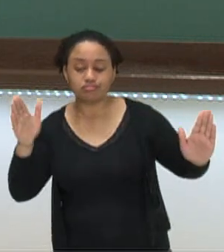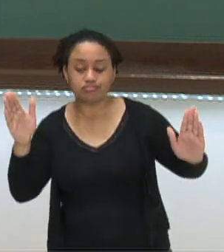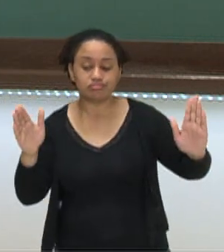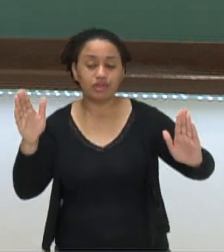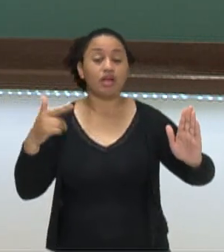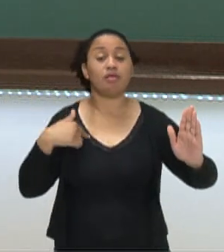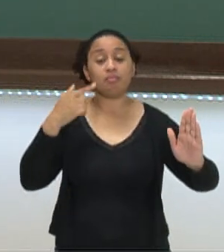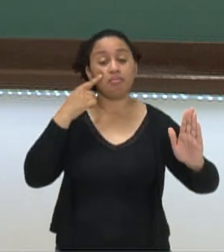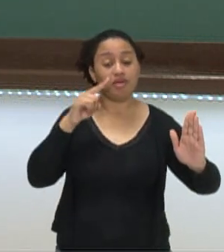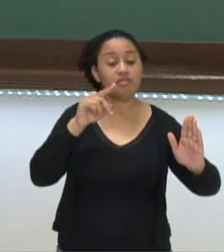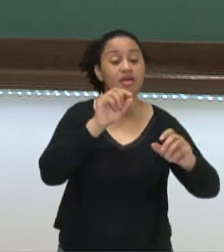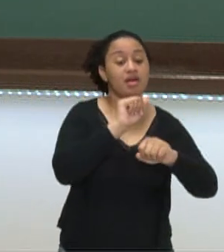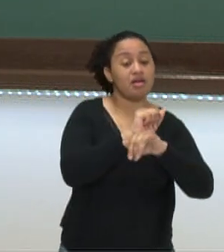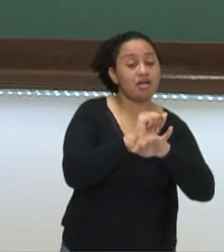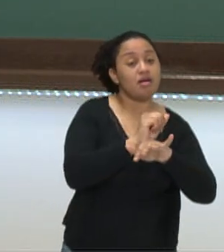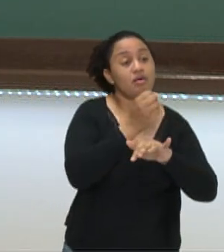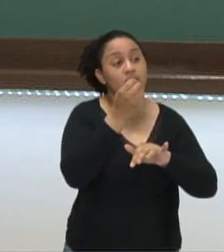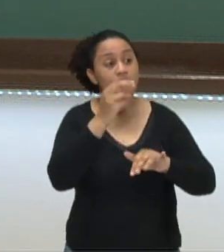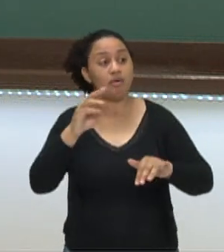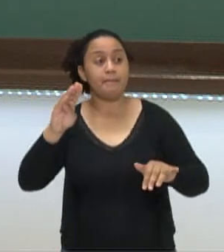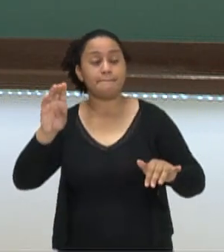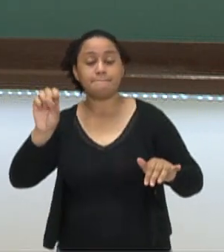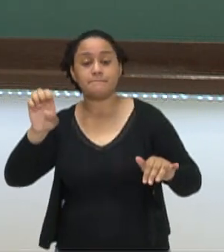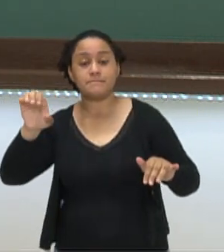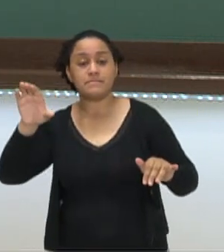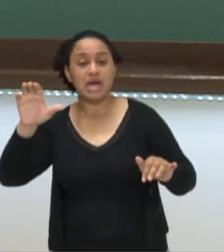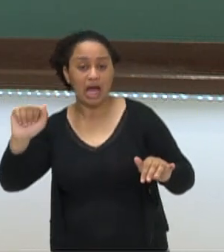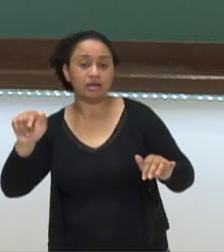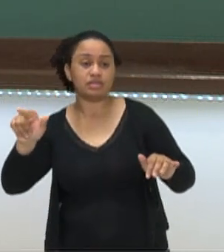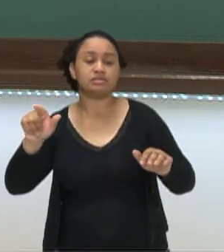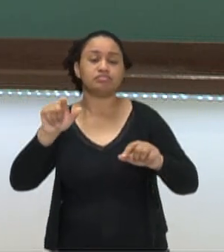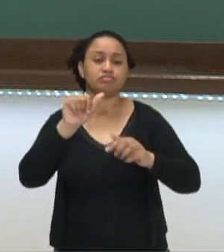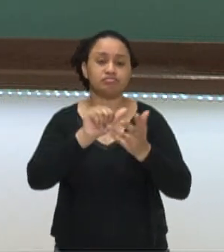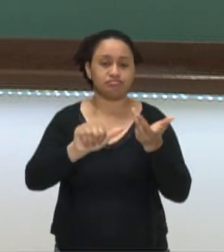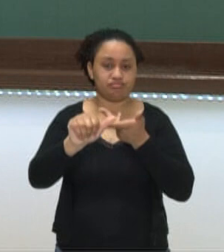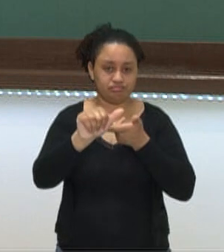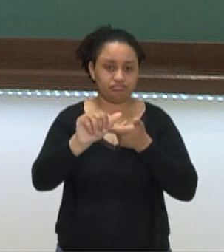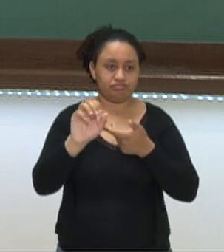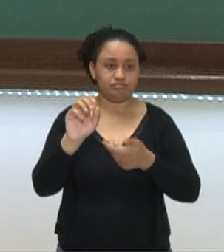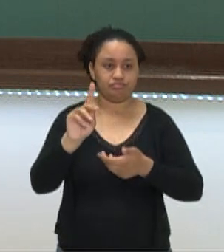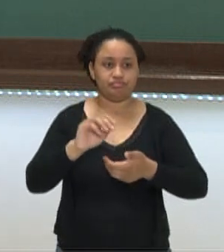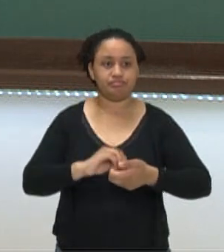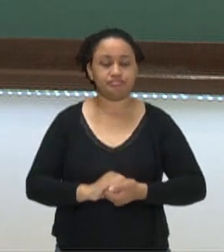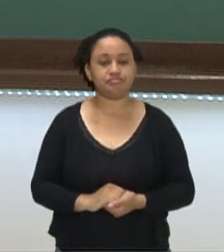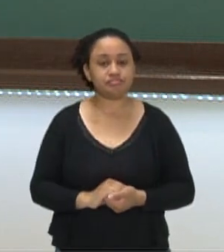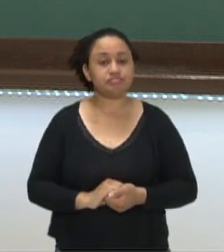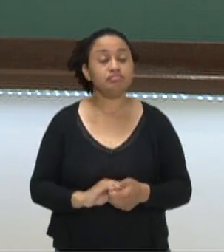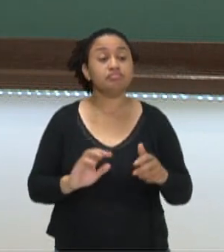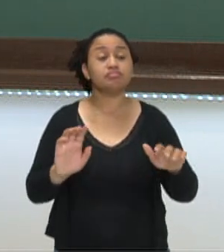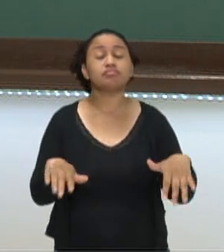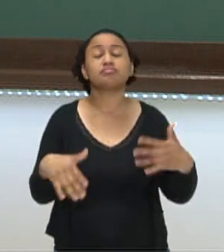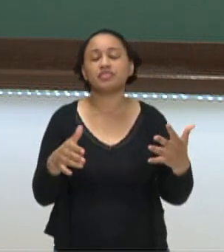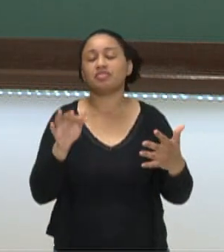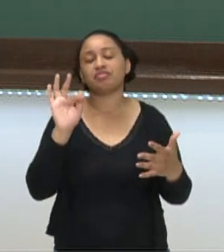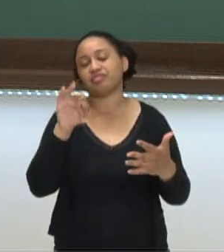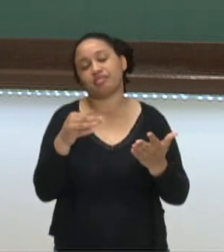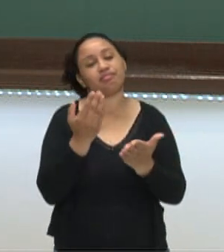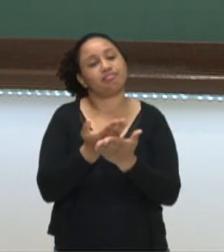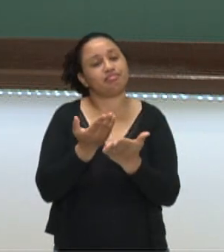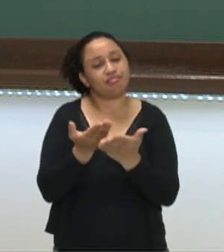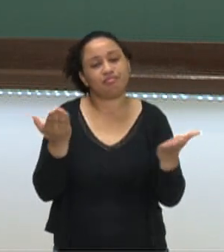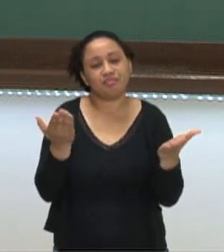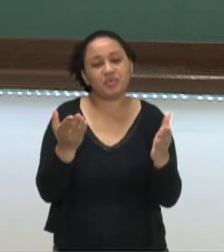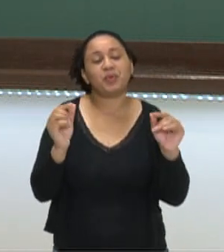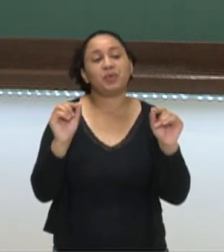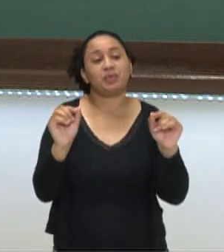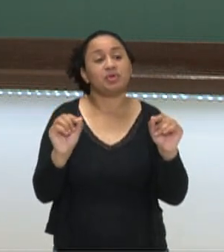a acidez ou basicidade das substâncias. E aí, chegamos ao fim dessa